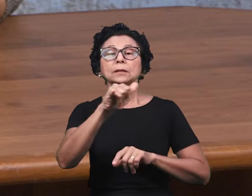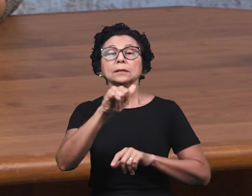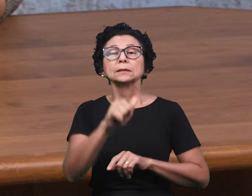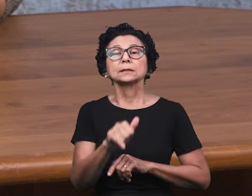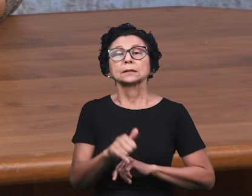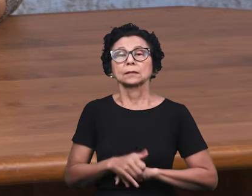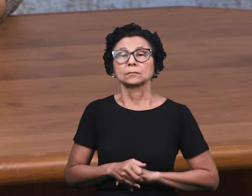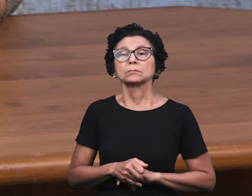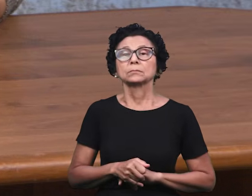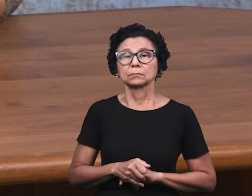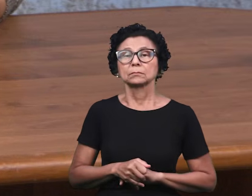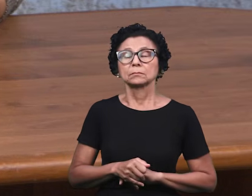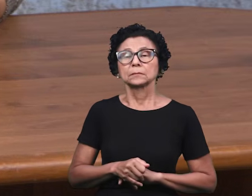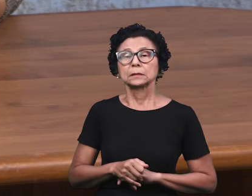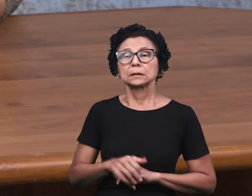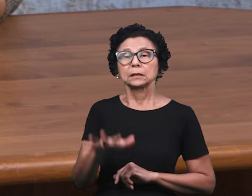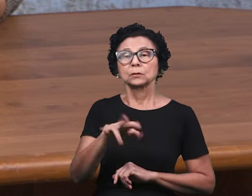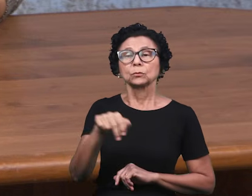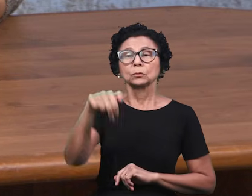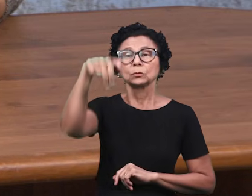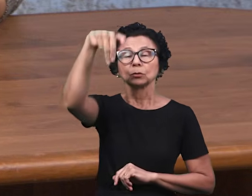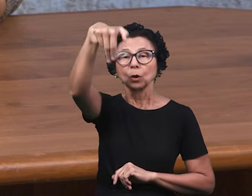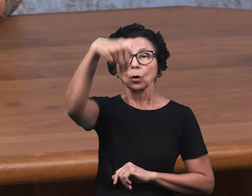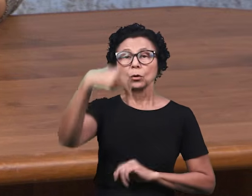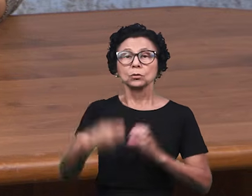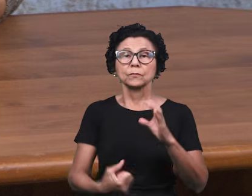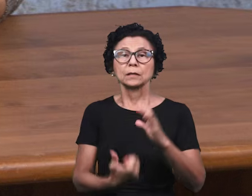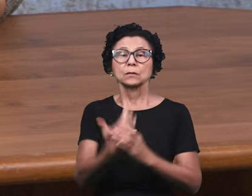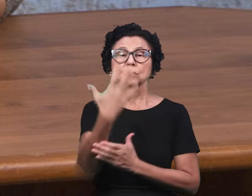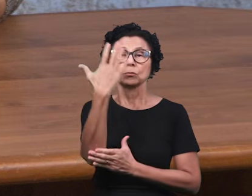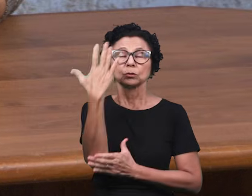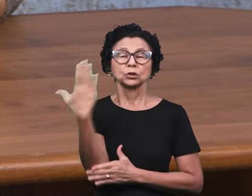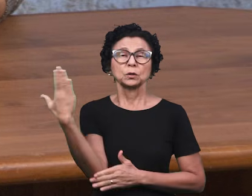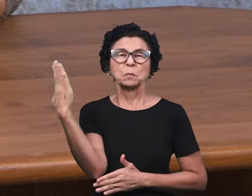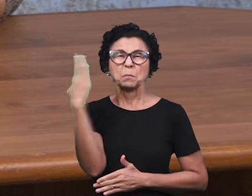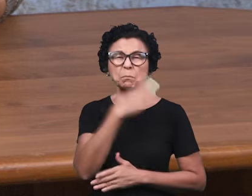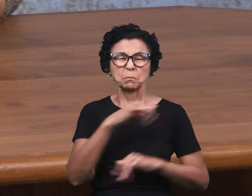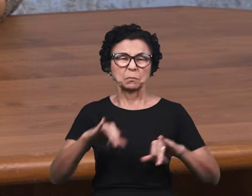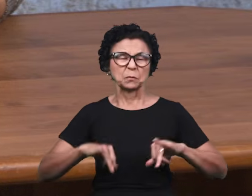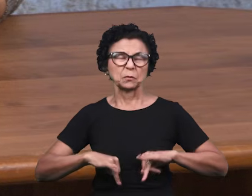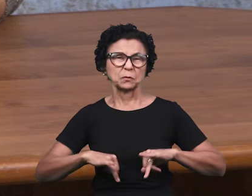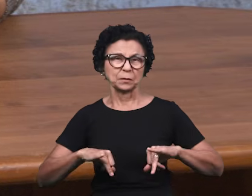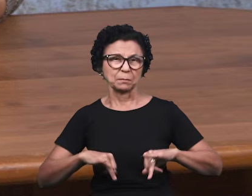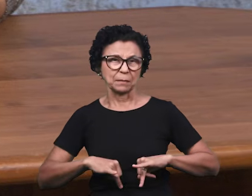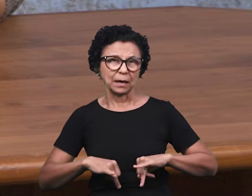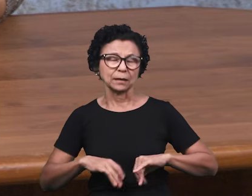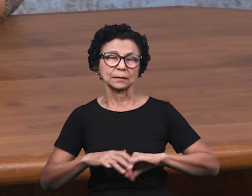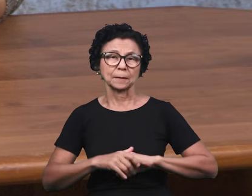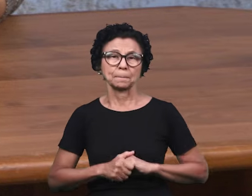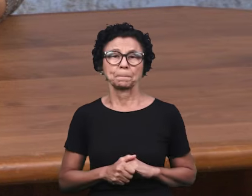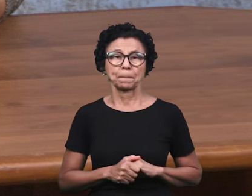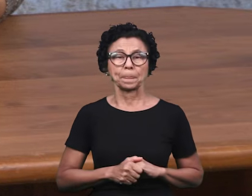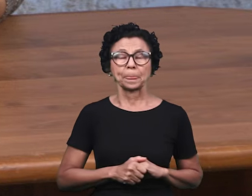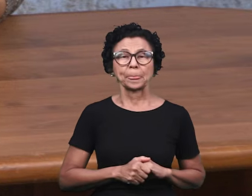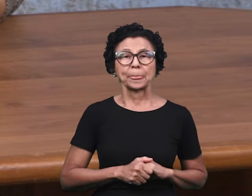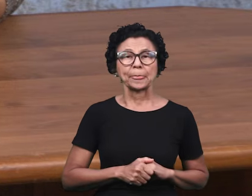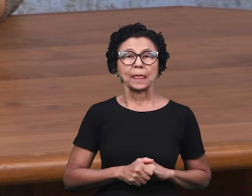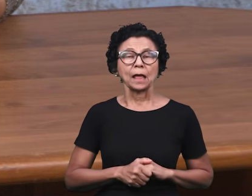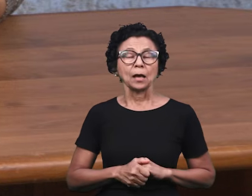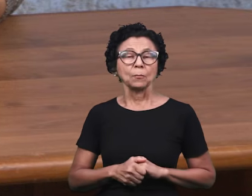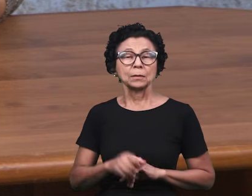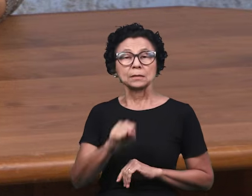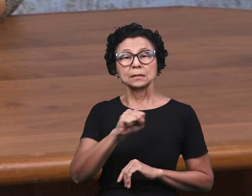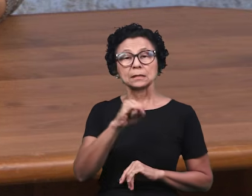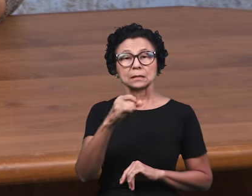norte espreita um mal e um grande quebrantamento. A formosa e delicada, a filha de